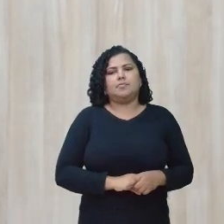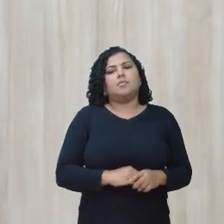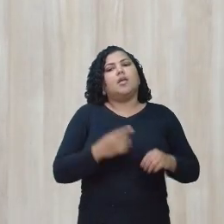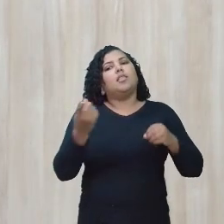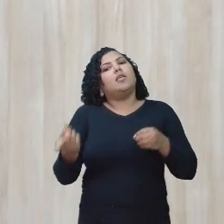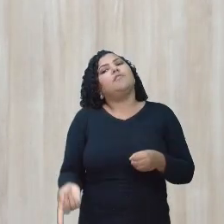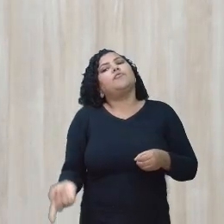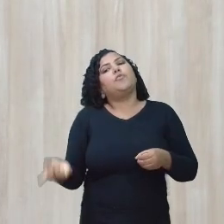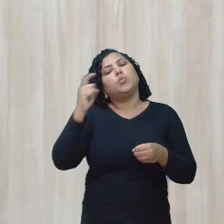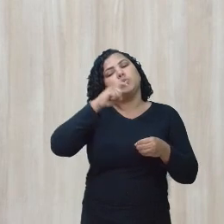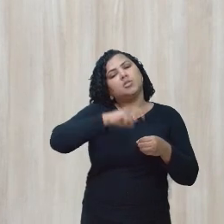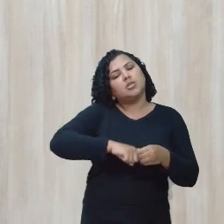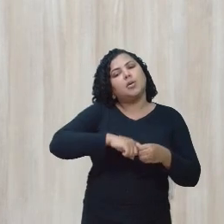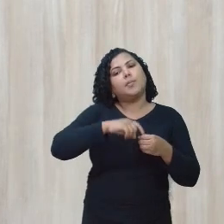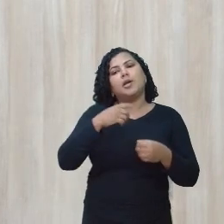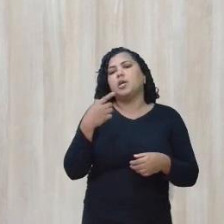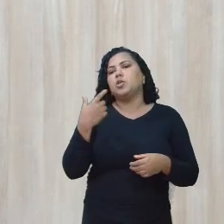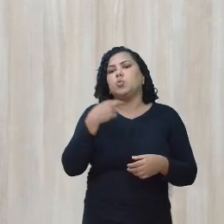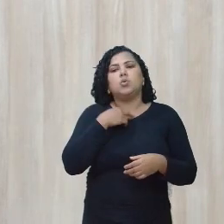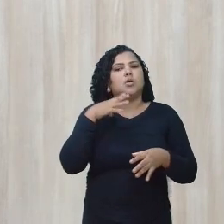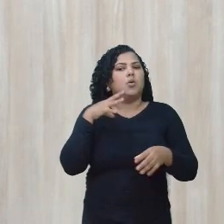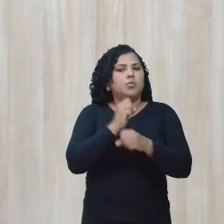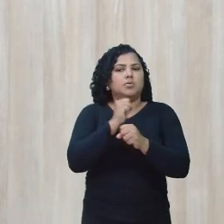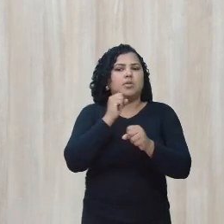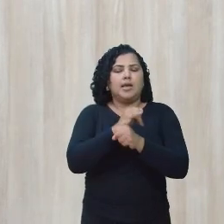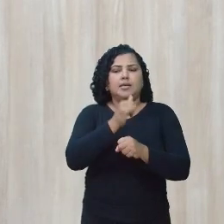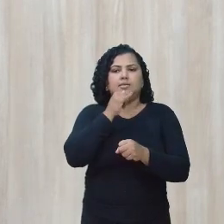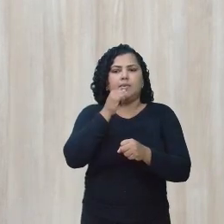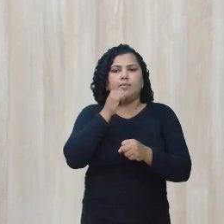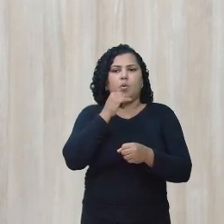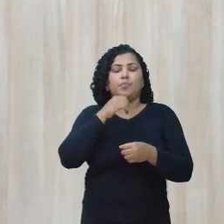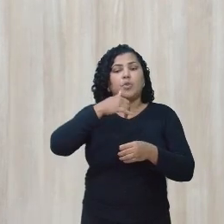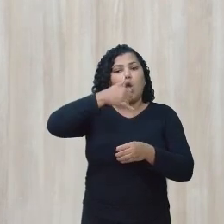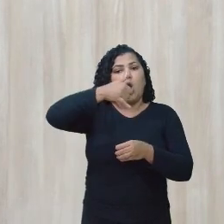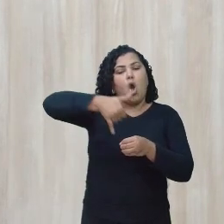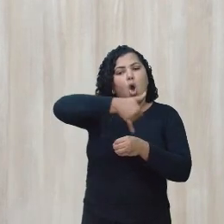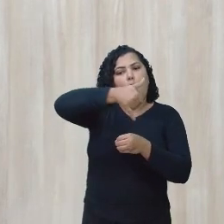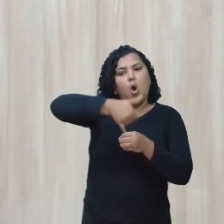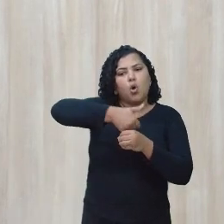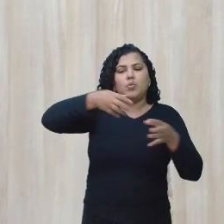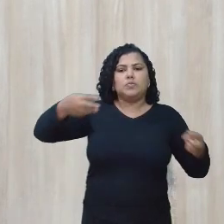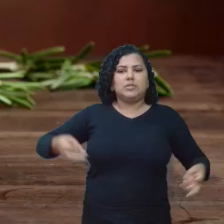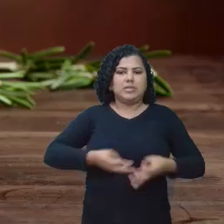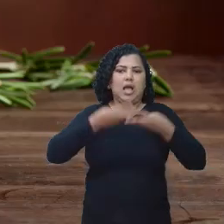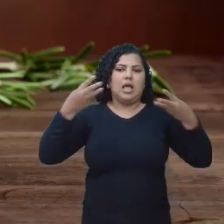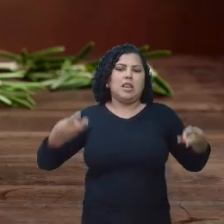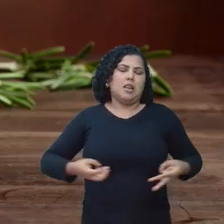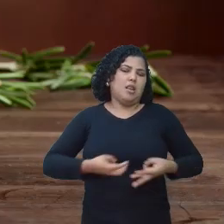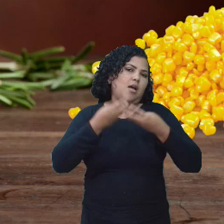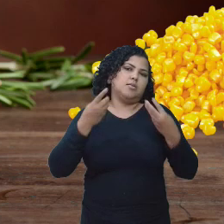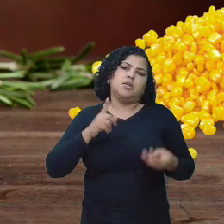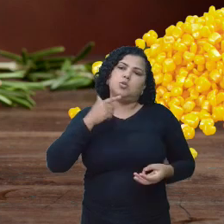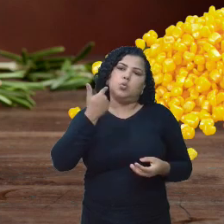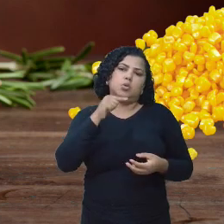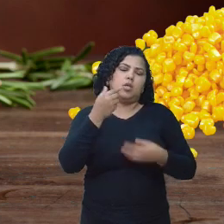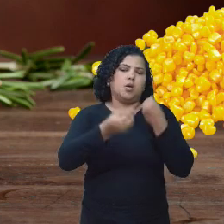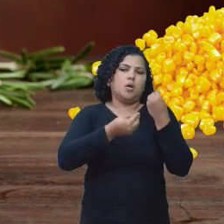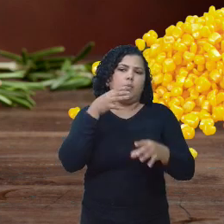Voltando para os incontáveis, pessoal. Uncountable nouns. Temos o quê? Óleo, salada, são os